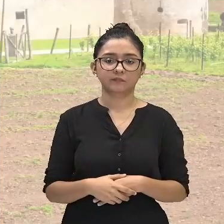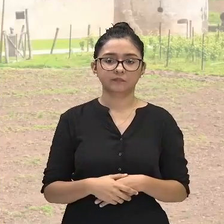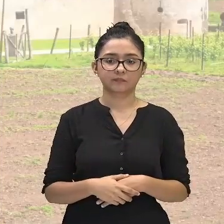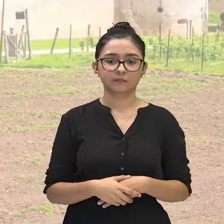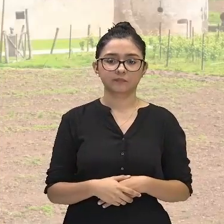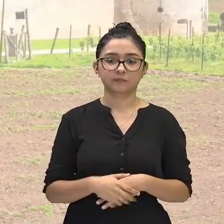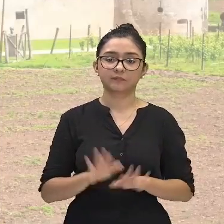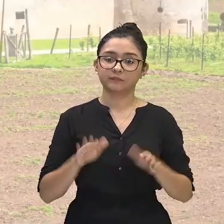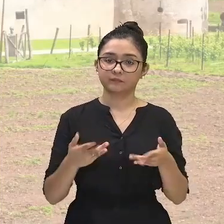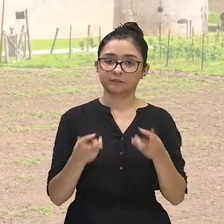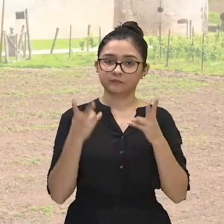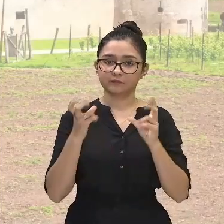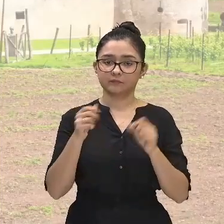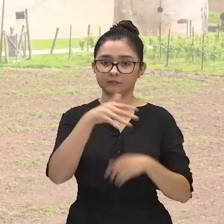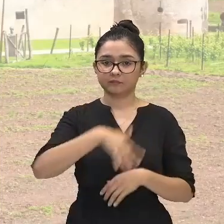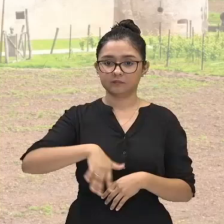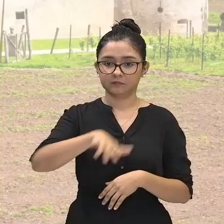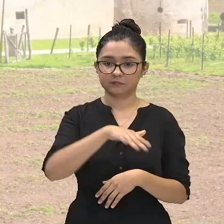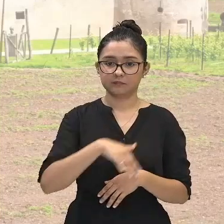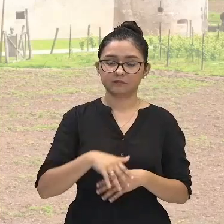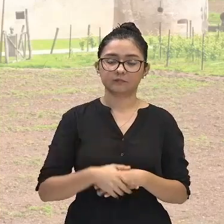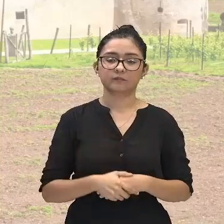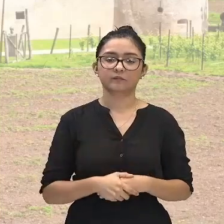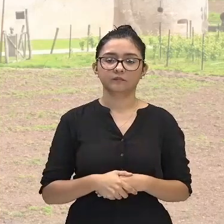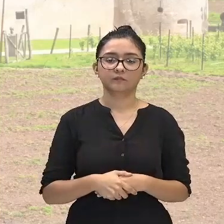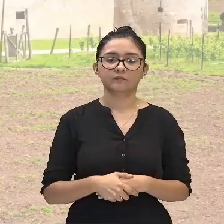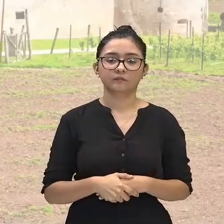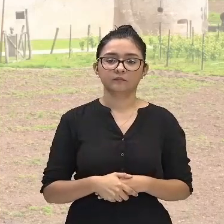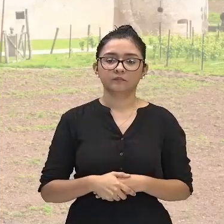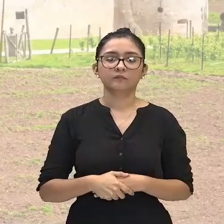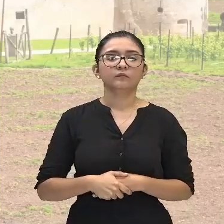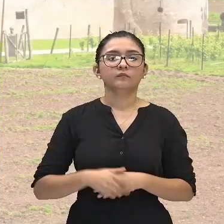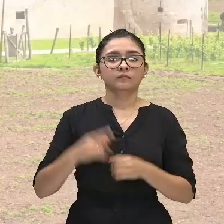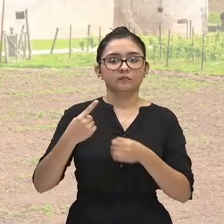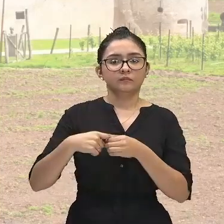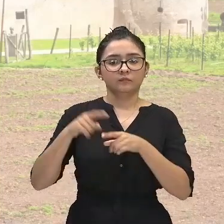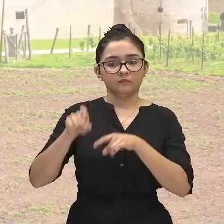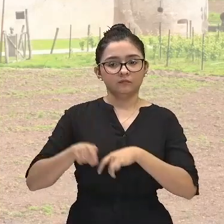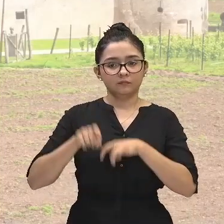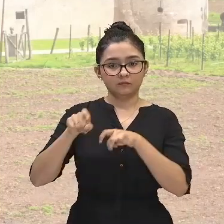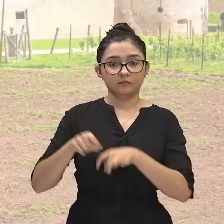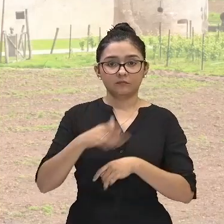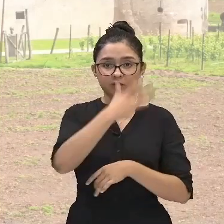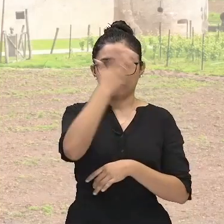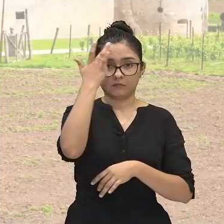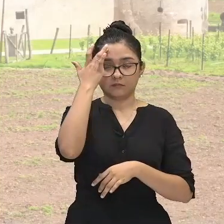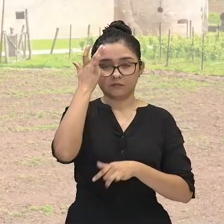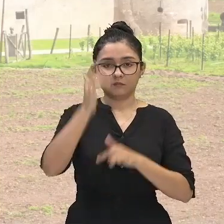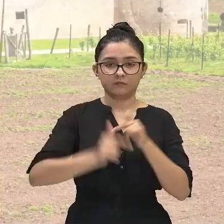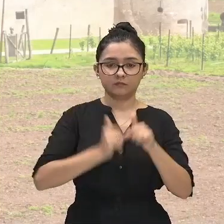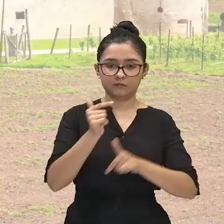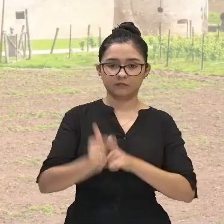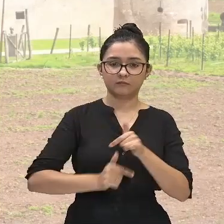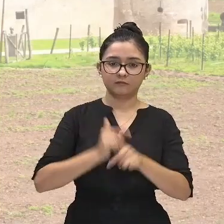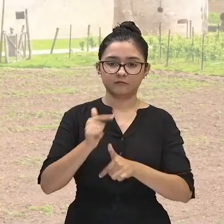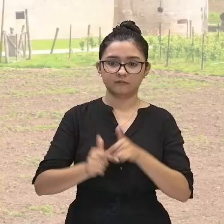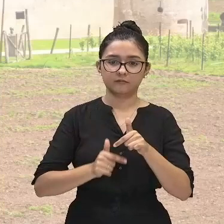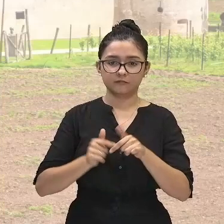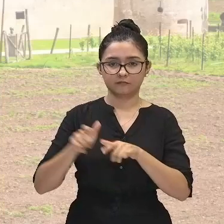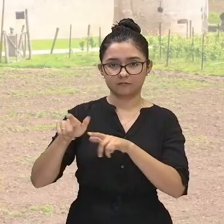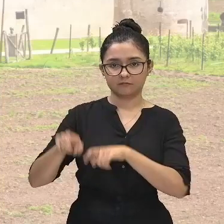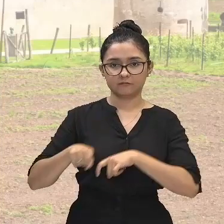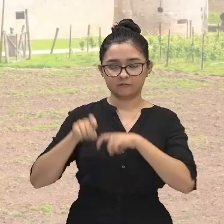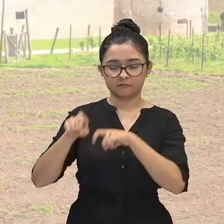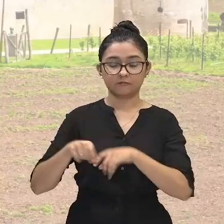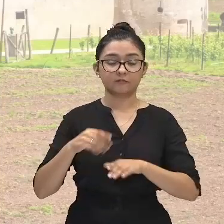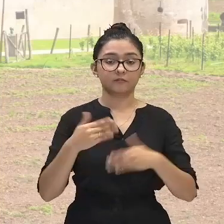Bom, nós estamos aqui no cenário, num feudo, né, onde os servos estão trabalhando. Os